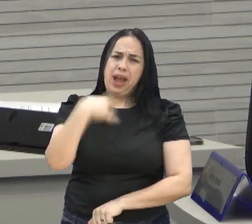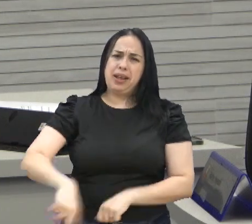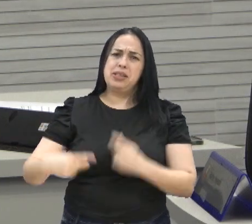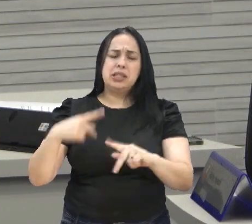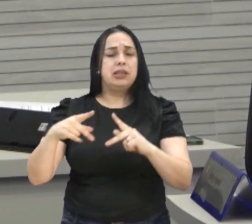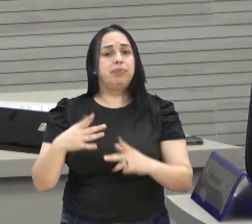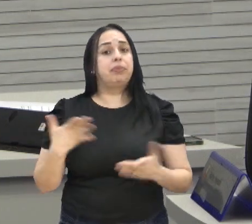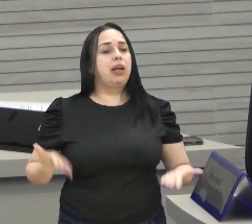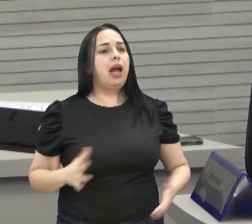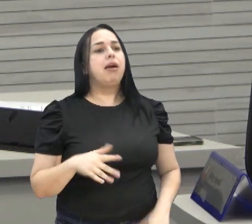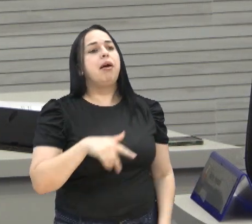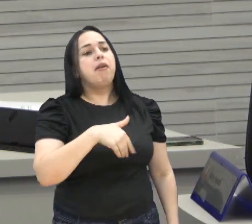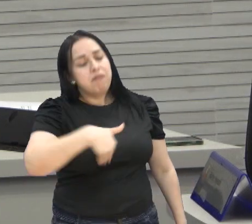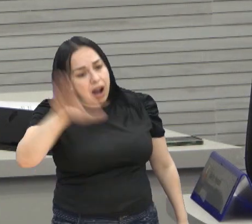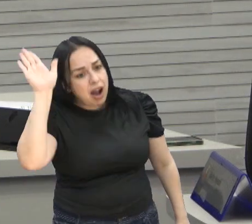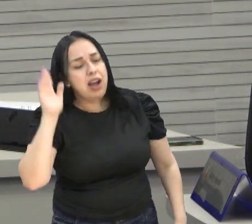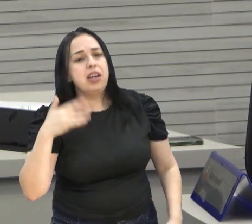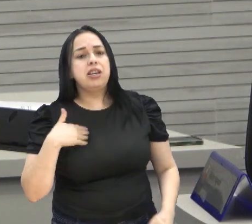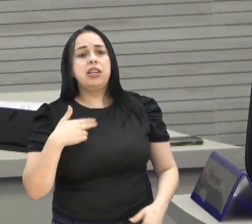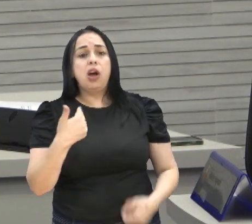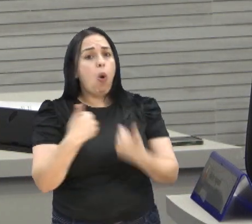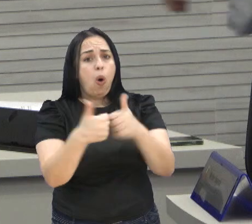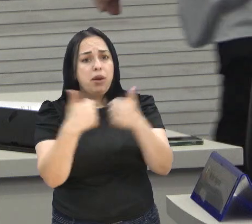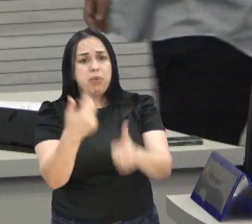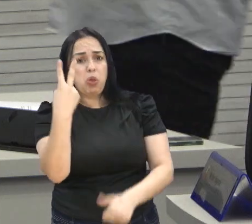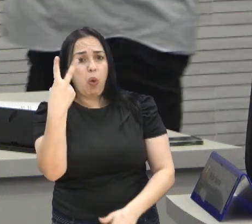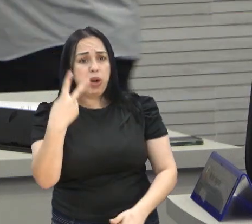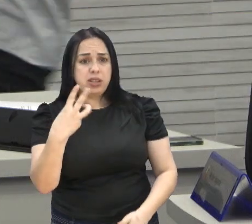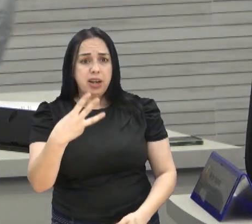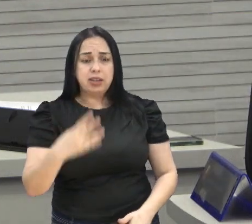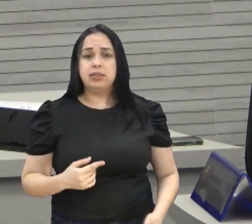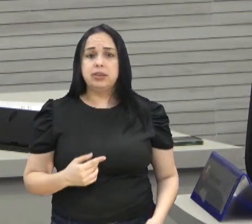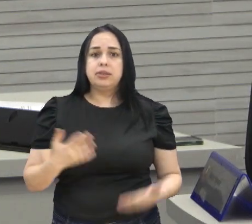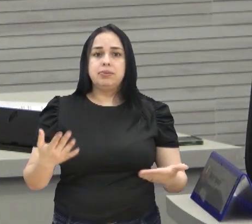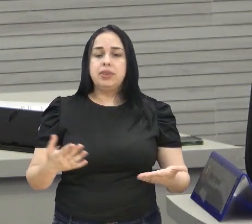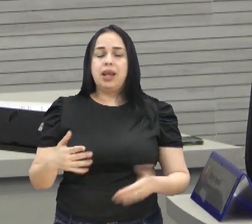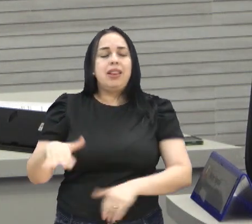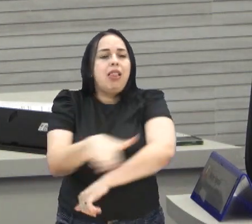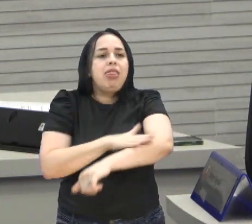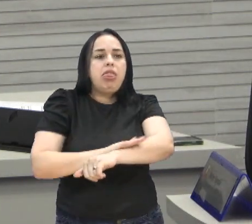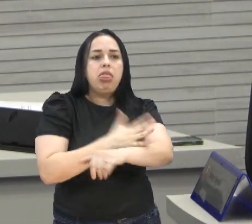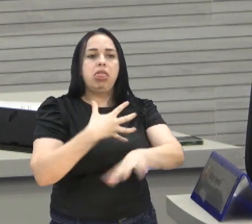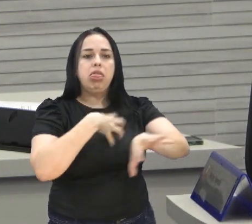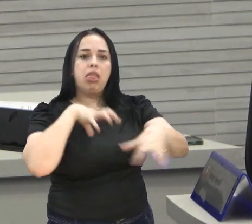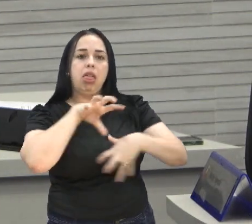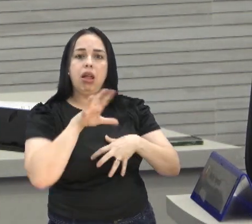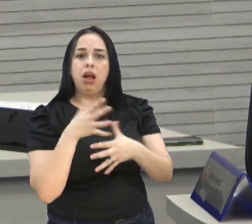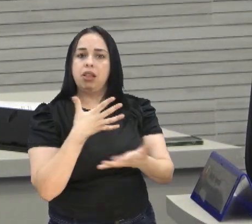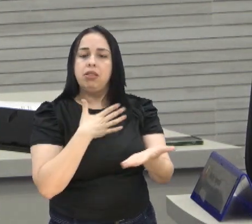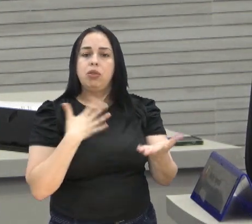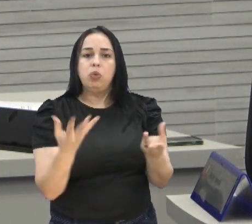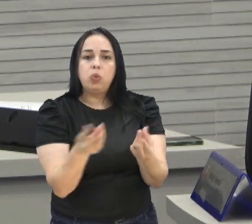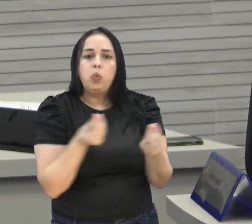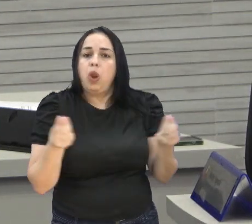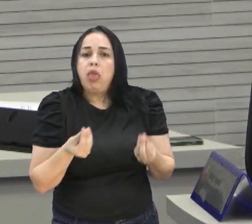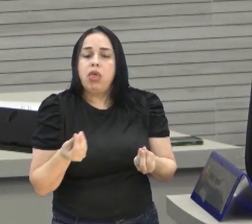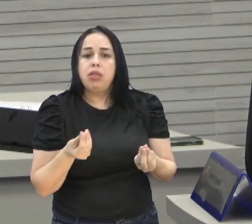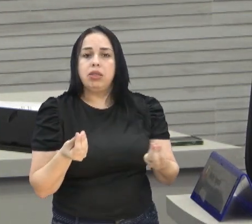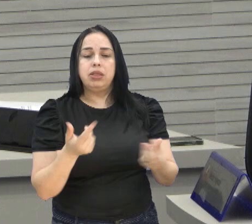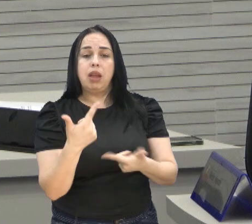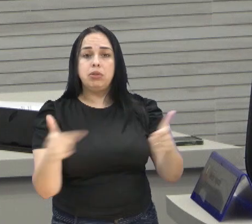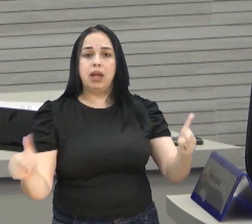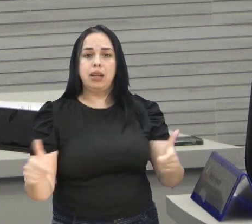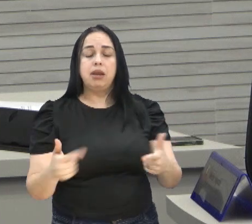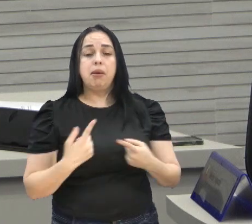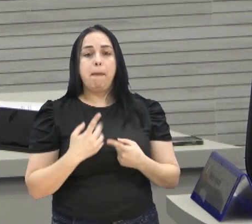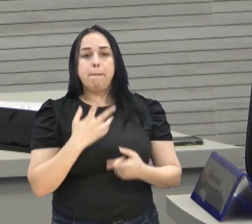falou assim, pega mais de um ônibus, simplesmente, né? Quer dizer, não sente na pele. São casos e mais casos, né, do